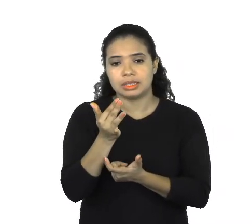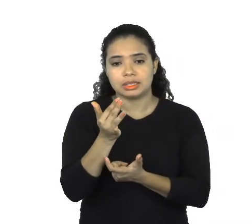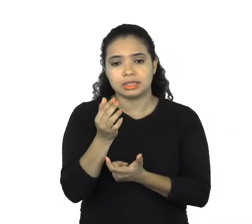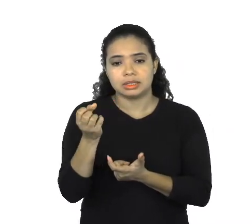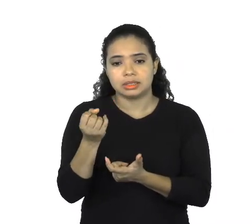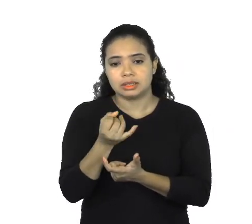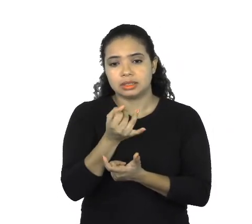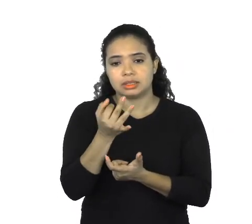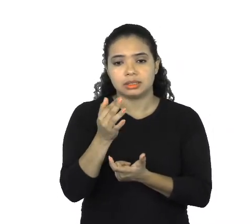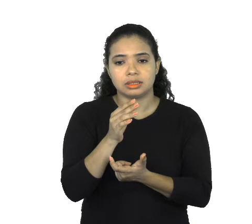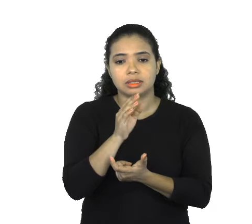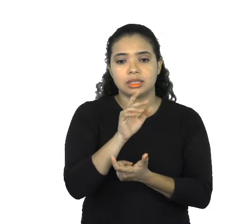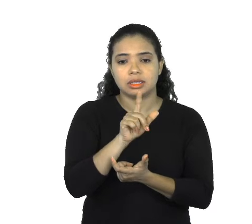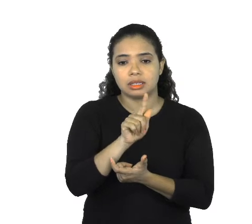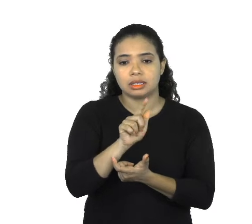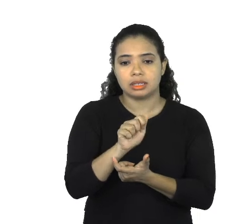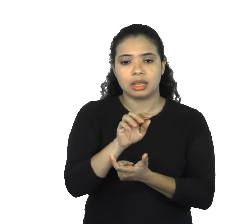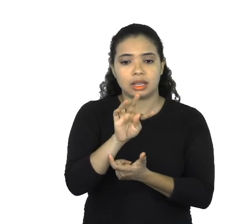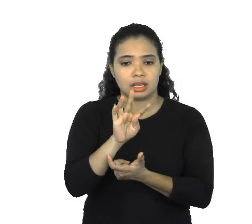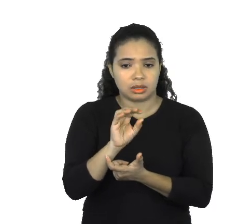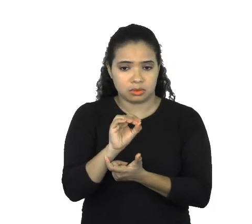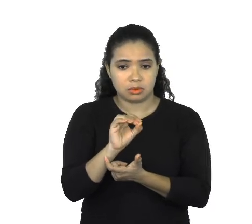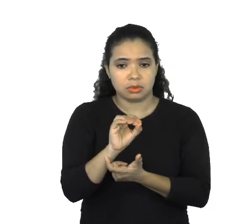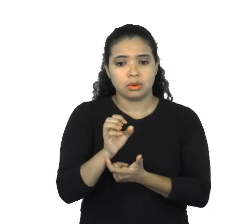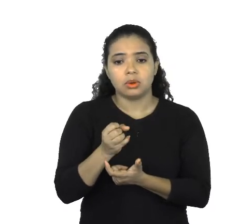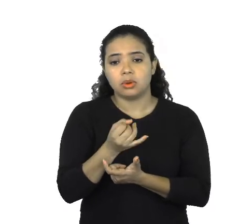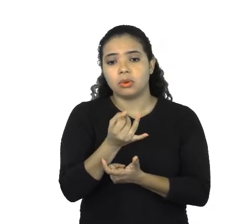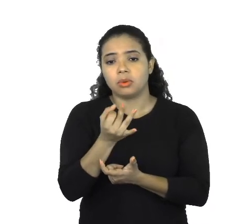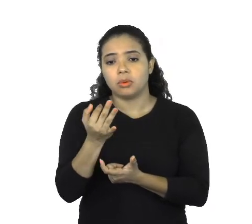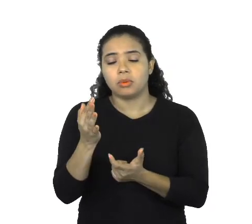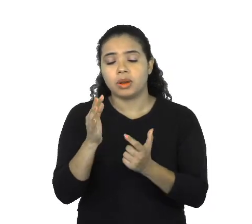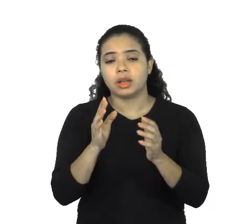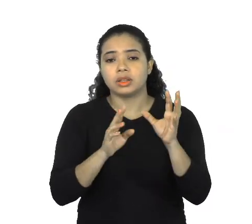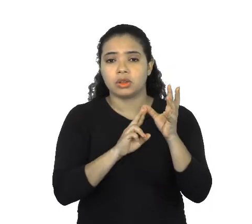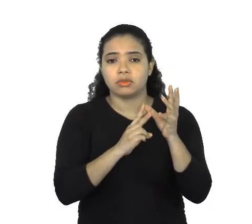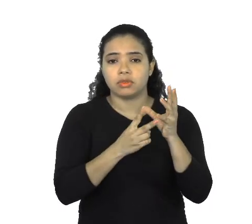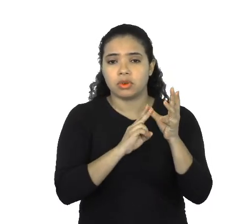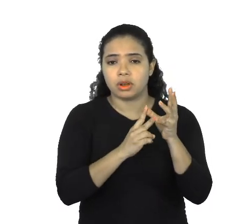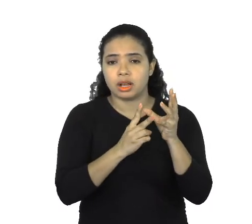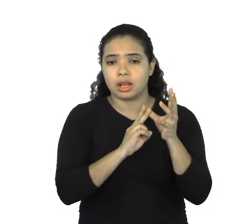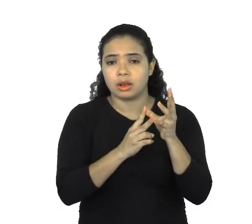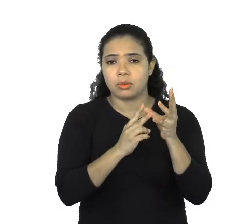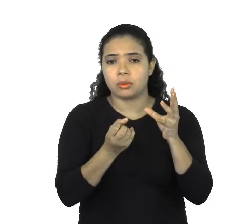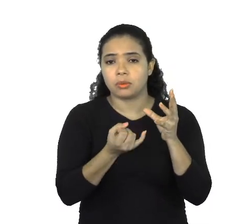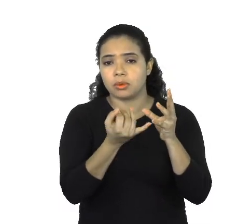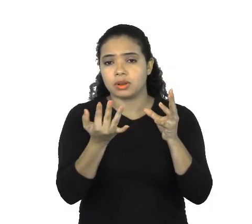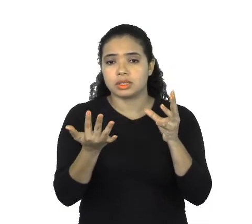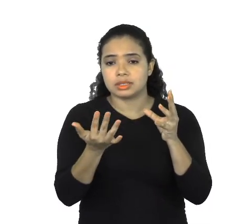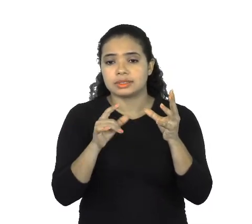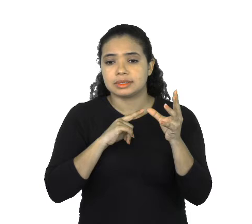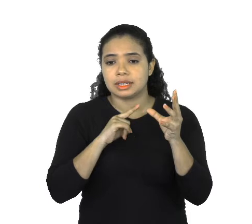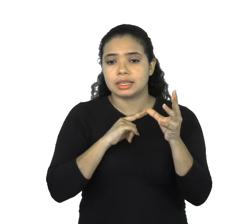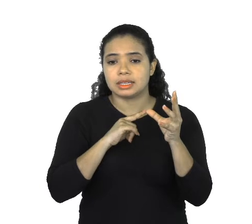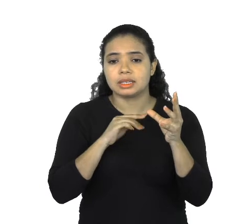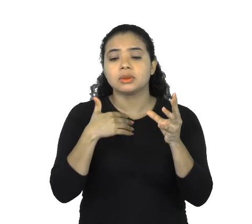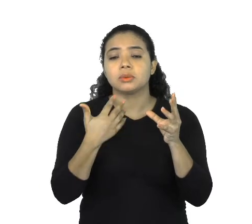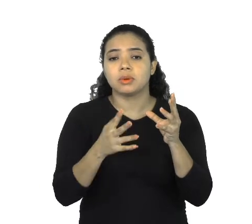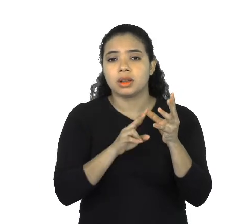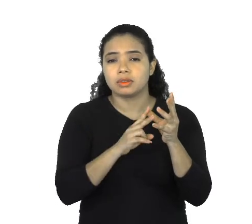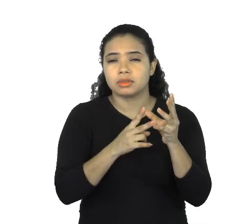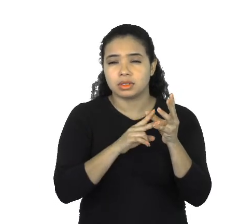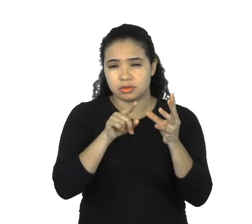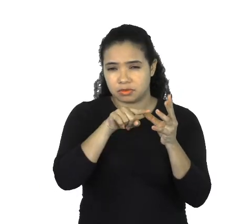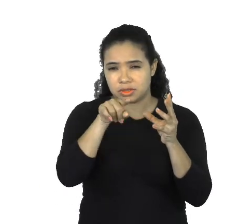ó, gato. Quantas vogais tem na palavra gato? Deu para ver? Quais são as vogais?